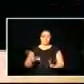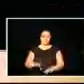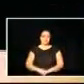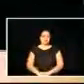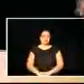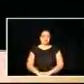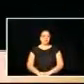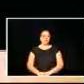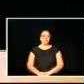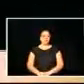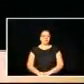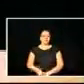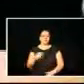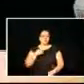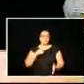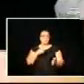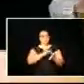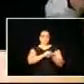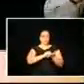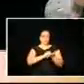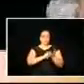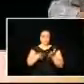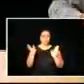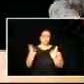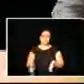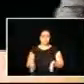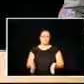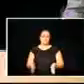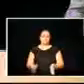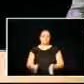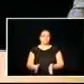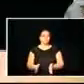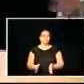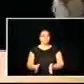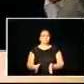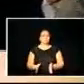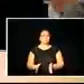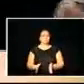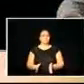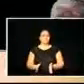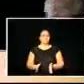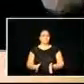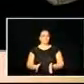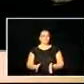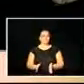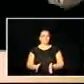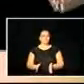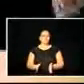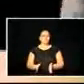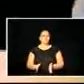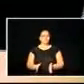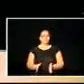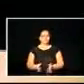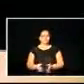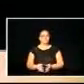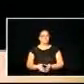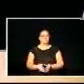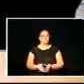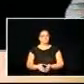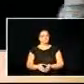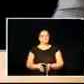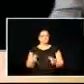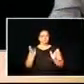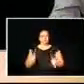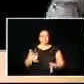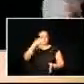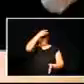eu quero registrar aqui, vereador Nilton, né, e colocar o seguinte, quero separar minha fala em dois momentos. É evidente que o atual